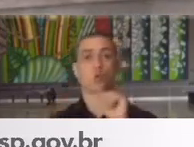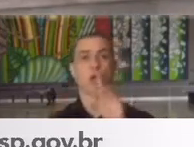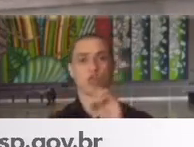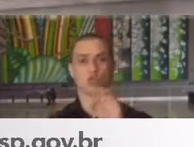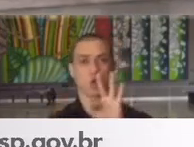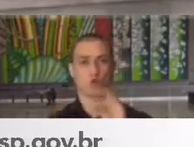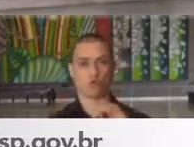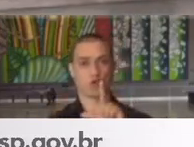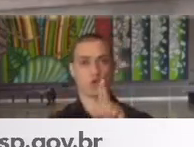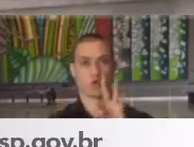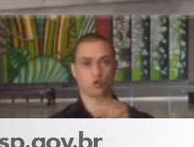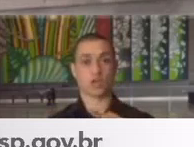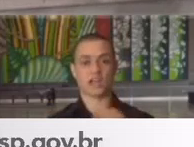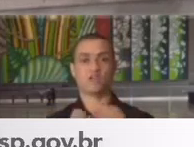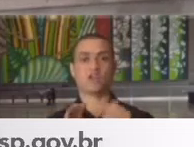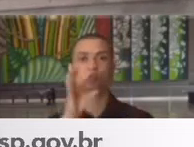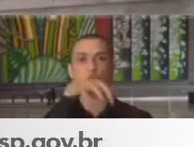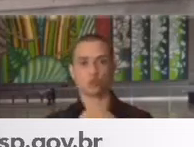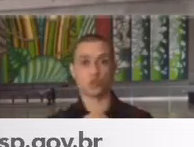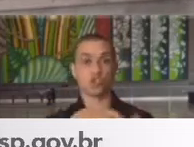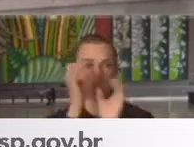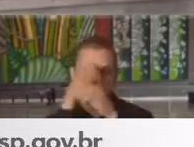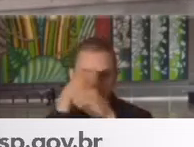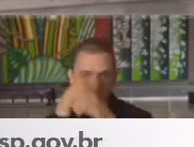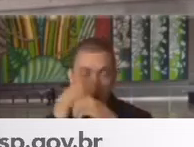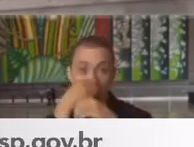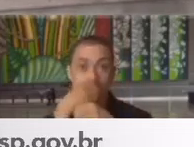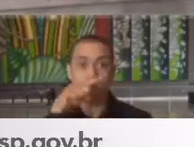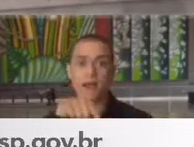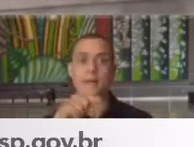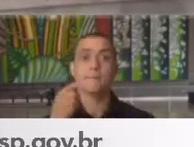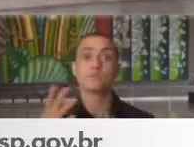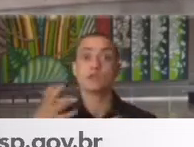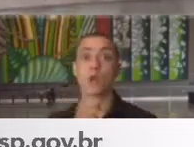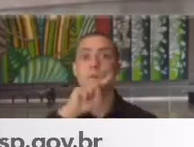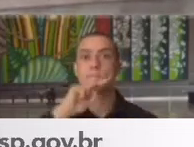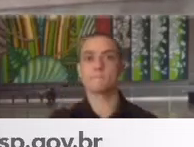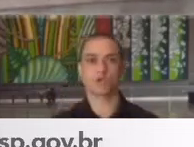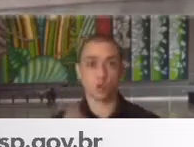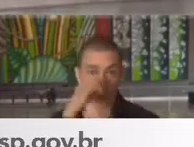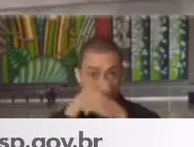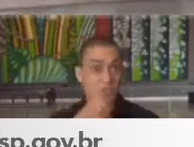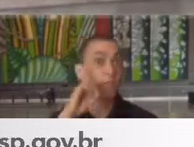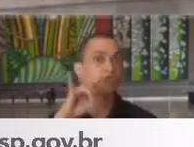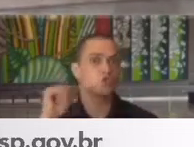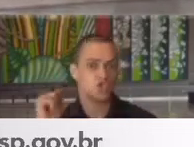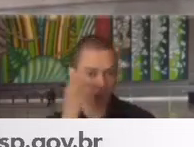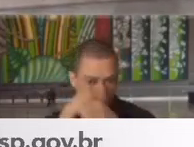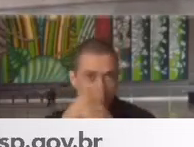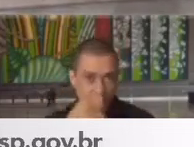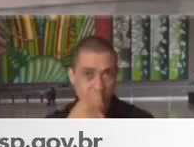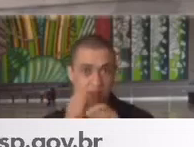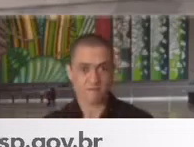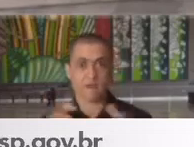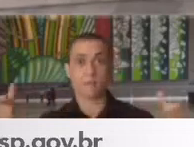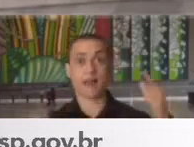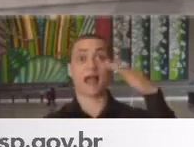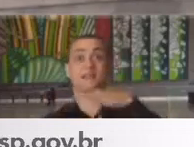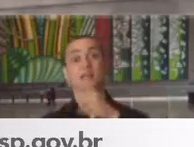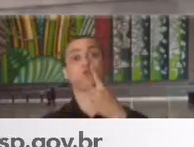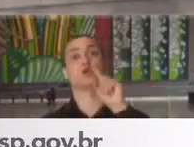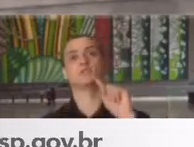uma central de diagnóstica com capacidade inicial de 1.000 testes dia e vai ampliar até chegar a